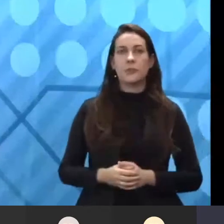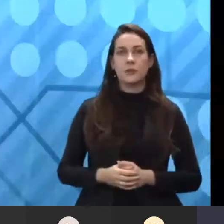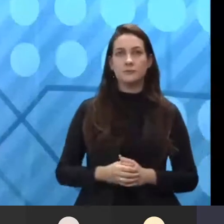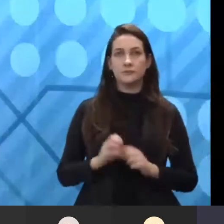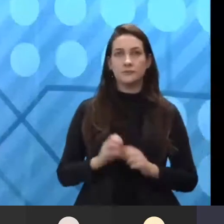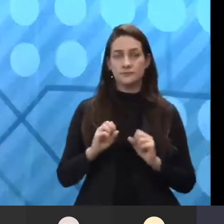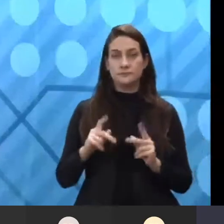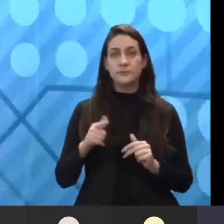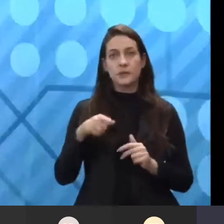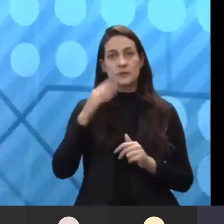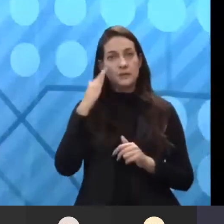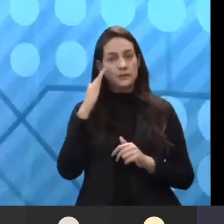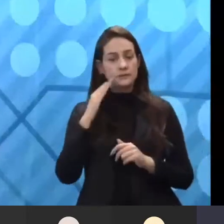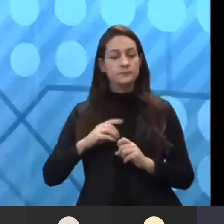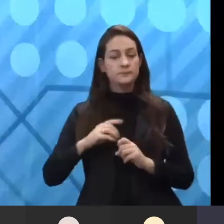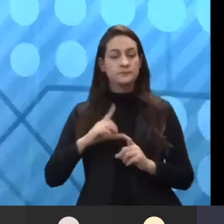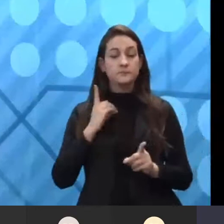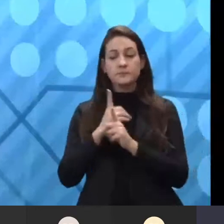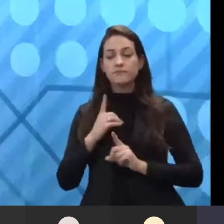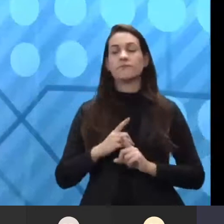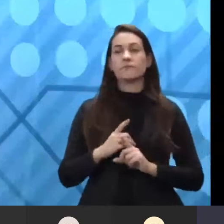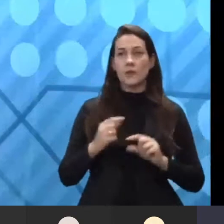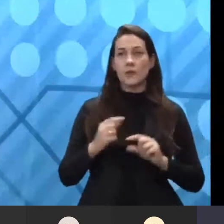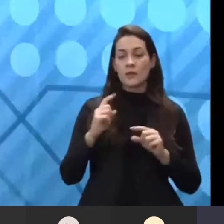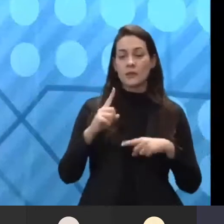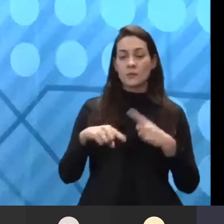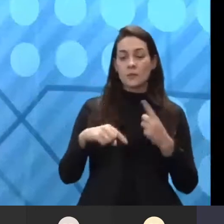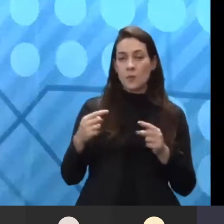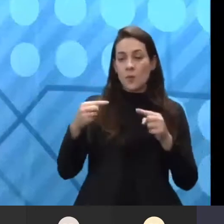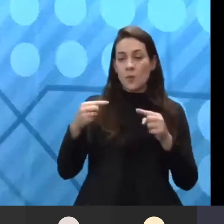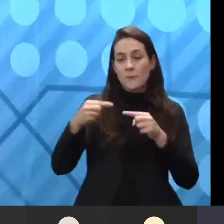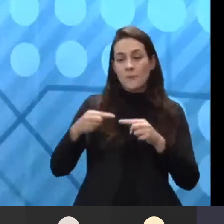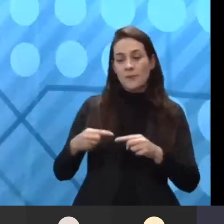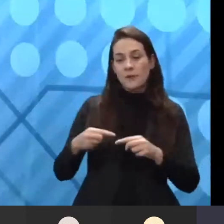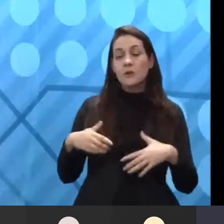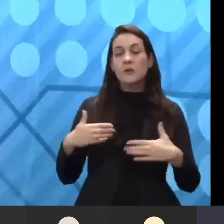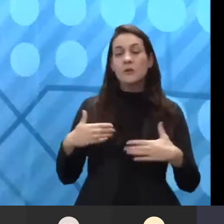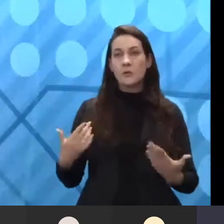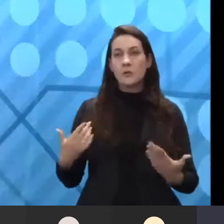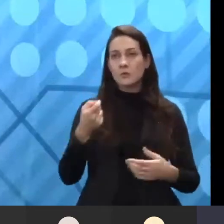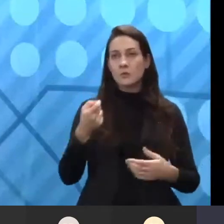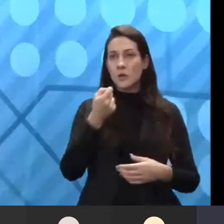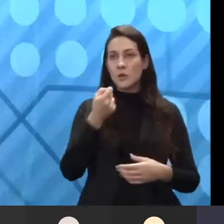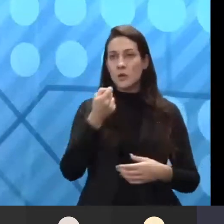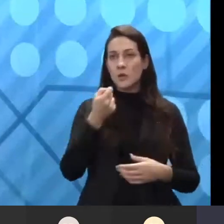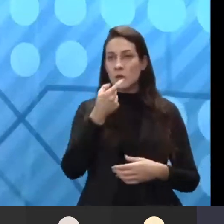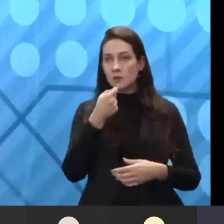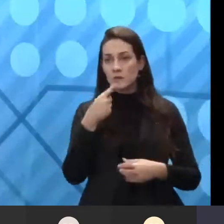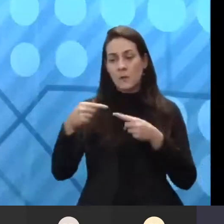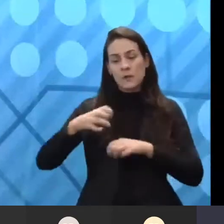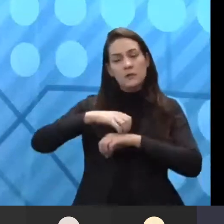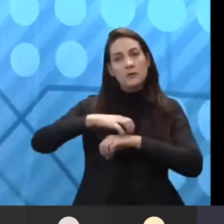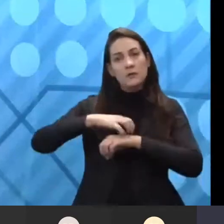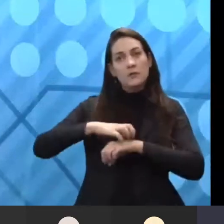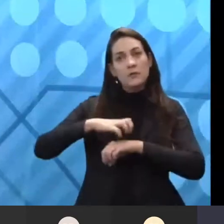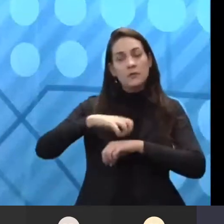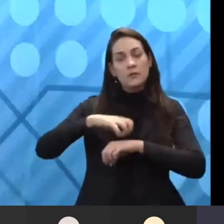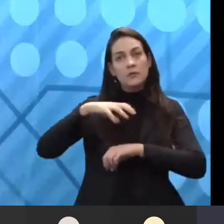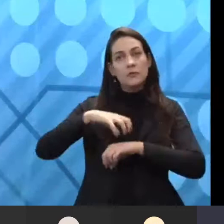você vai conseguir aí interpretar e compreender para saber se você pode ou não utilizar aquele antibiótico naquele